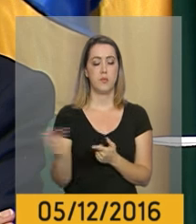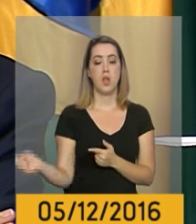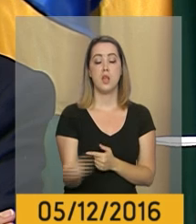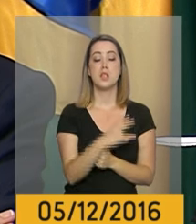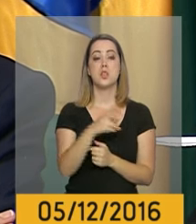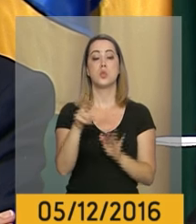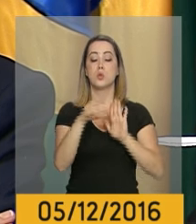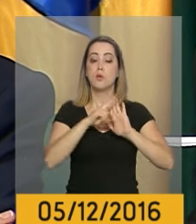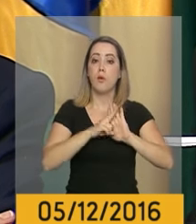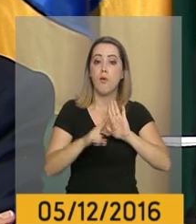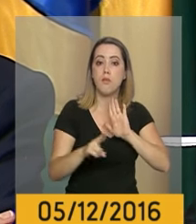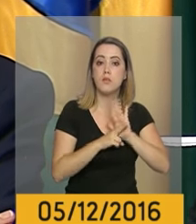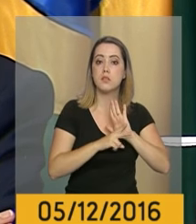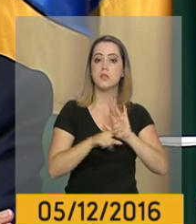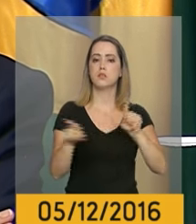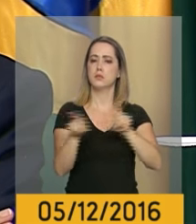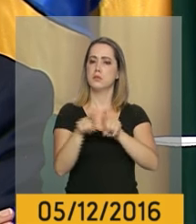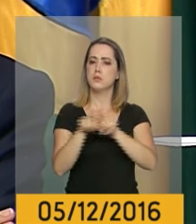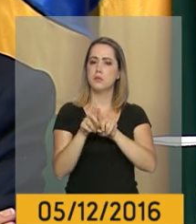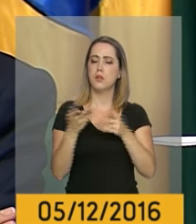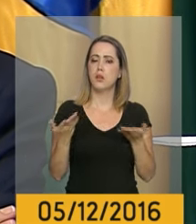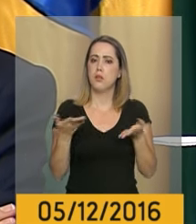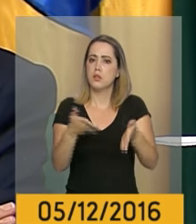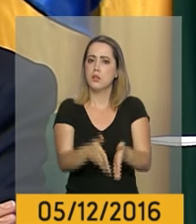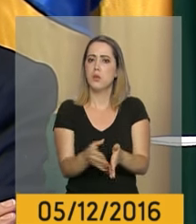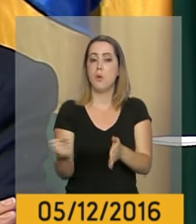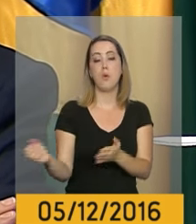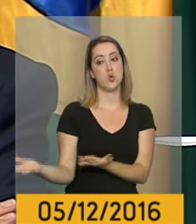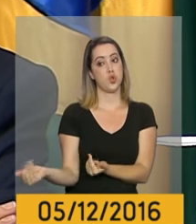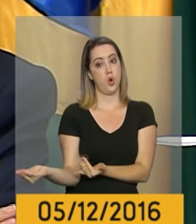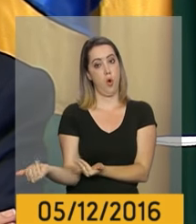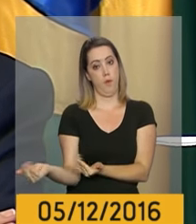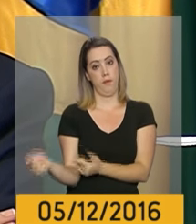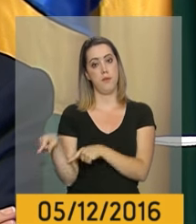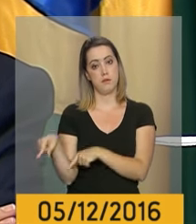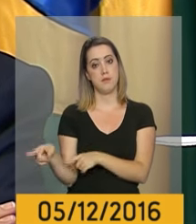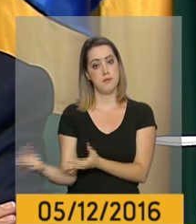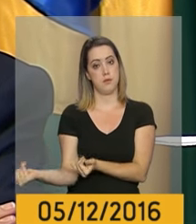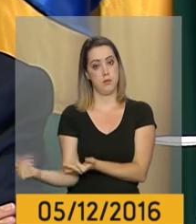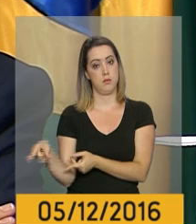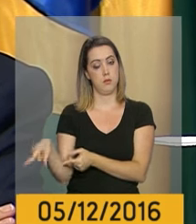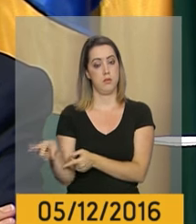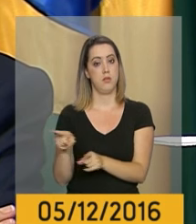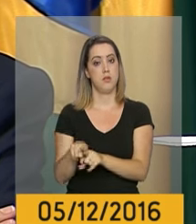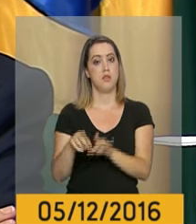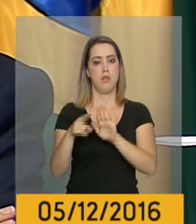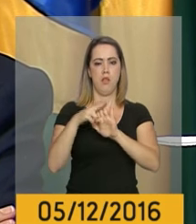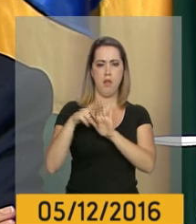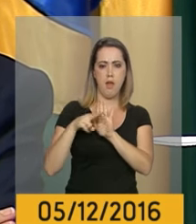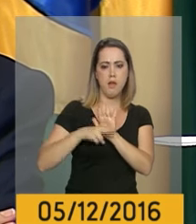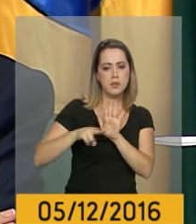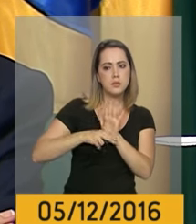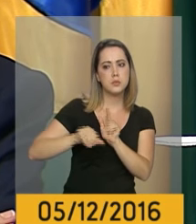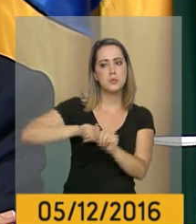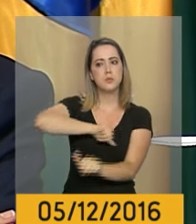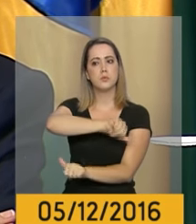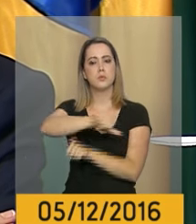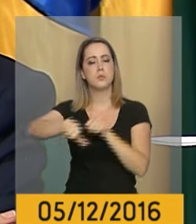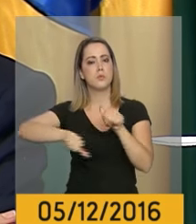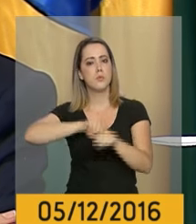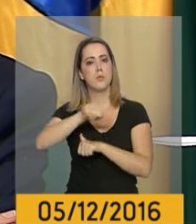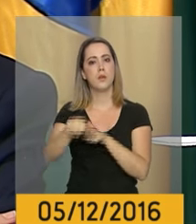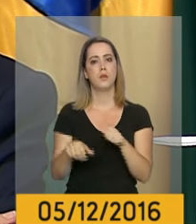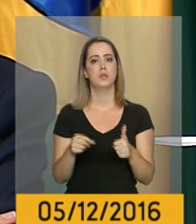novas regras valerão integralmente para os mais jovens e haverá regras de transição